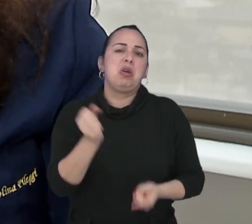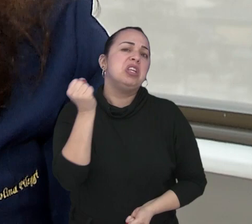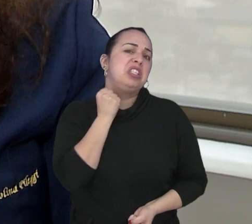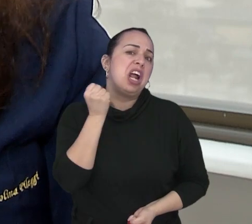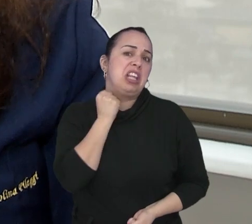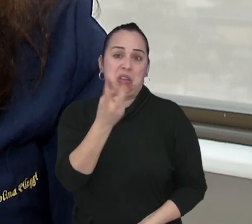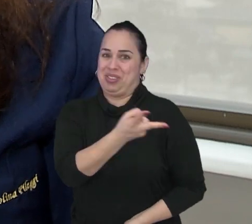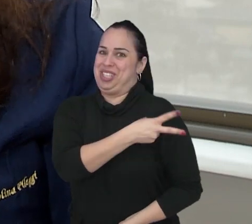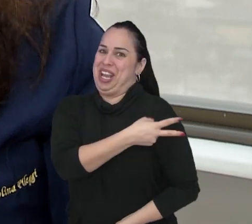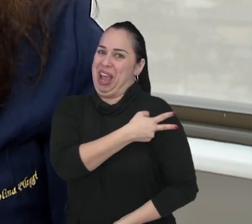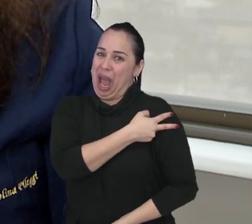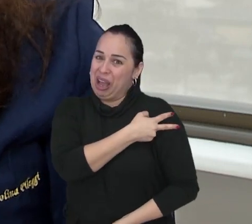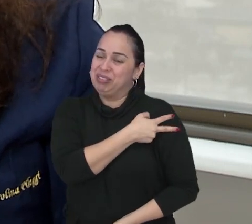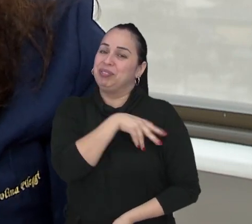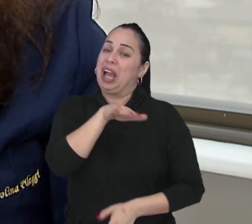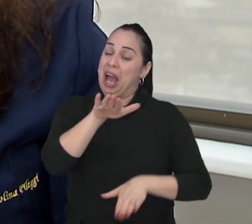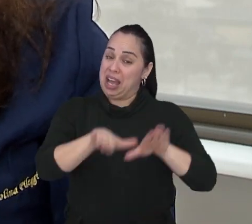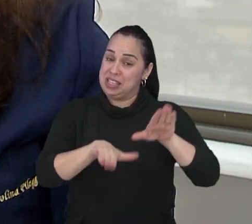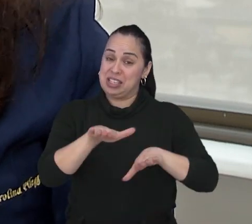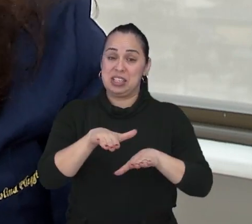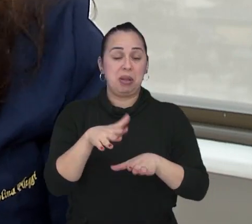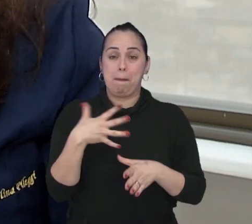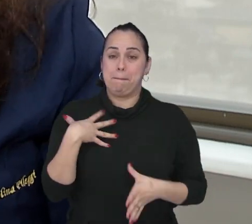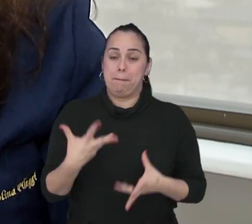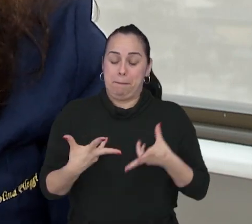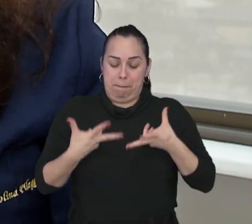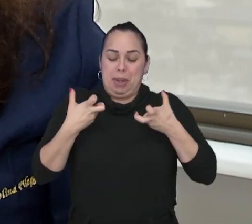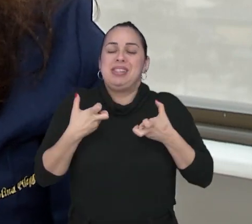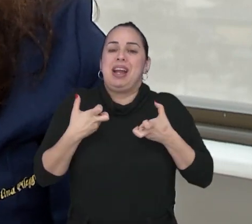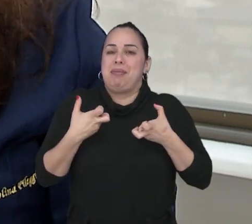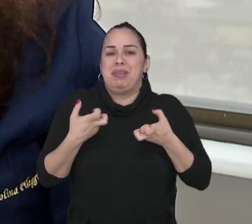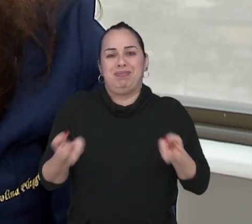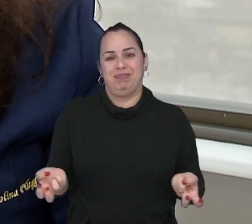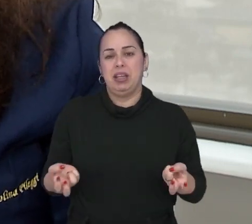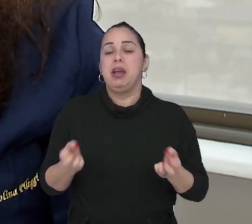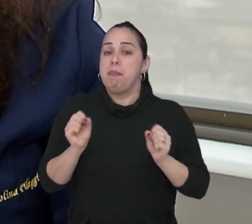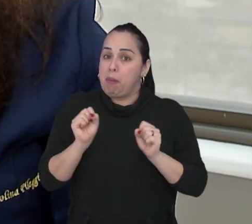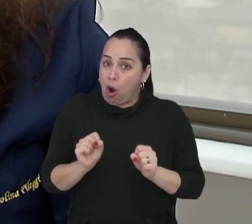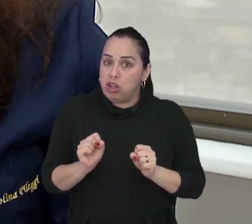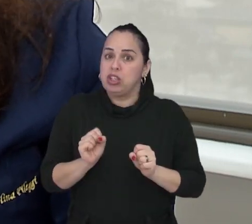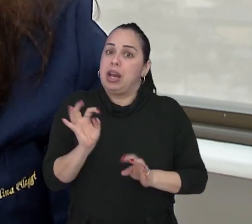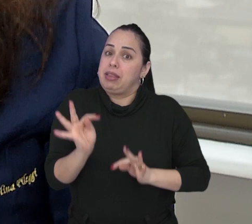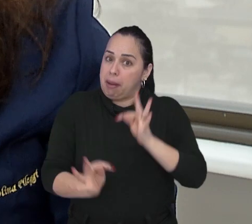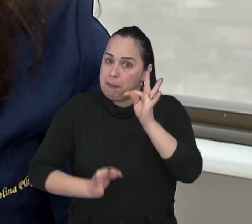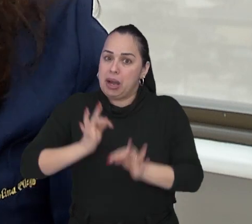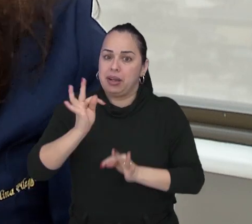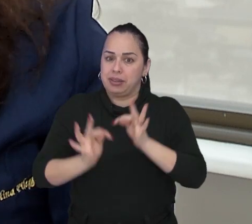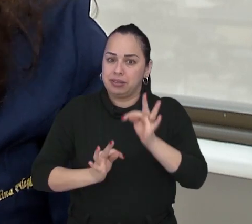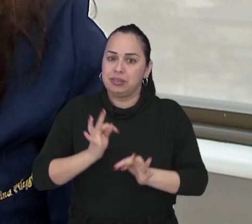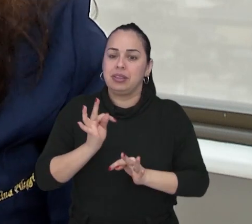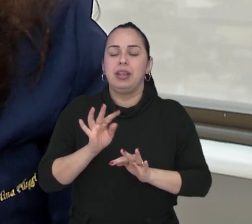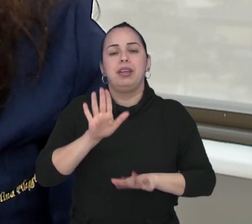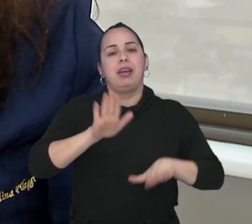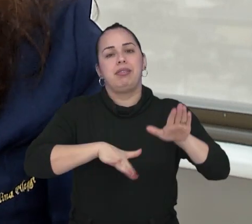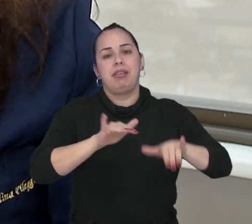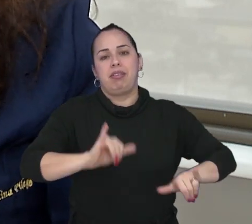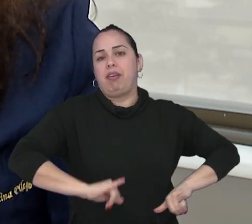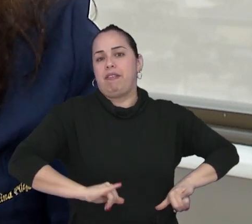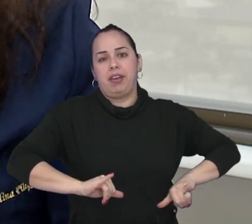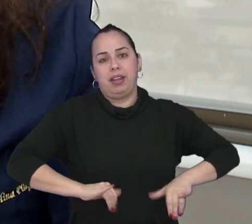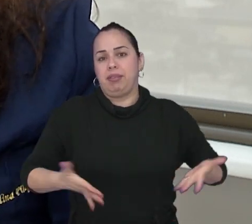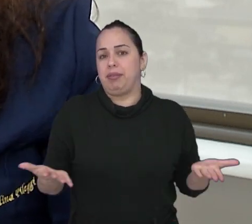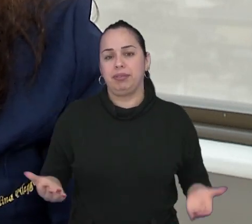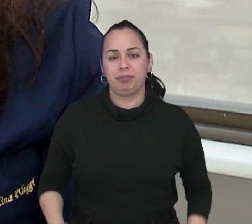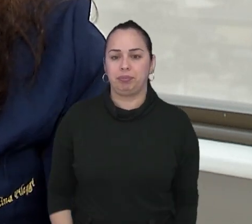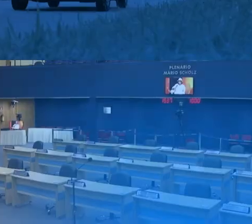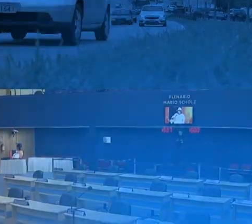estressado com o meu chefe né muitas vezes a gente deixa passar doenças que podem ser tratadas E aí a gente fica sofrendo sem